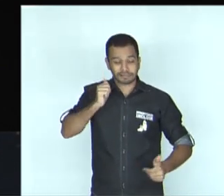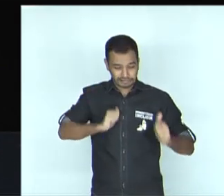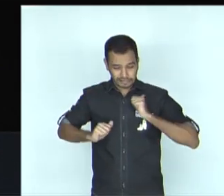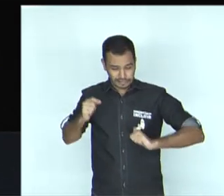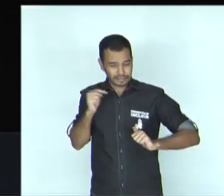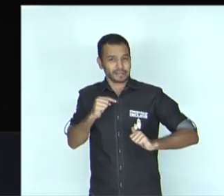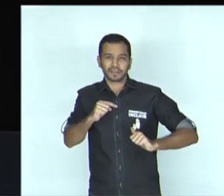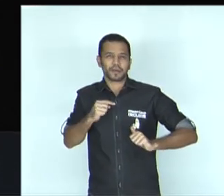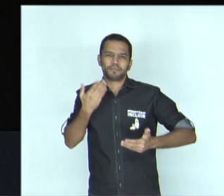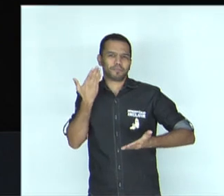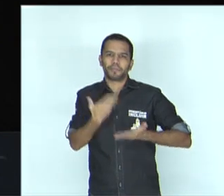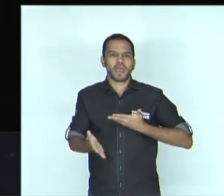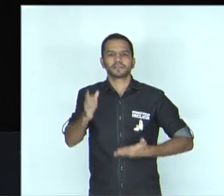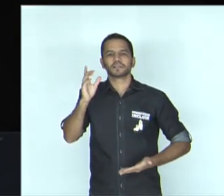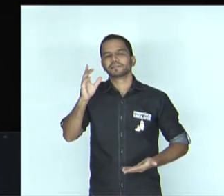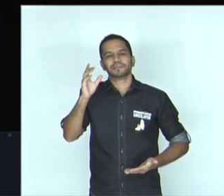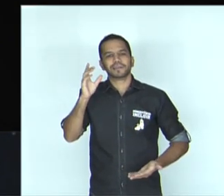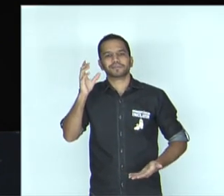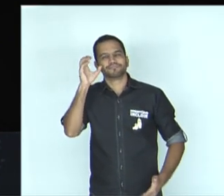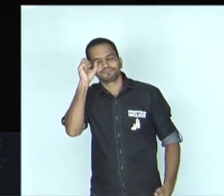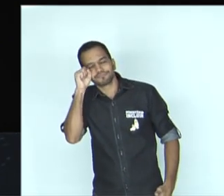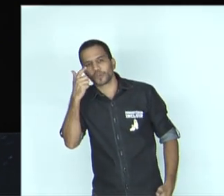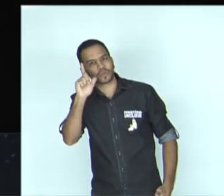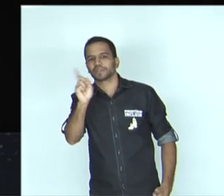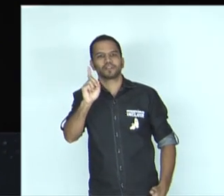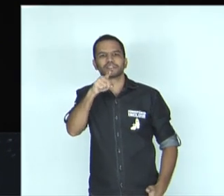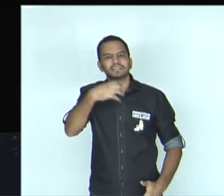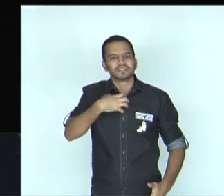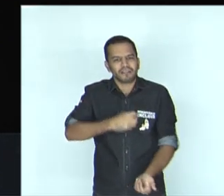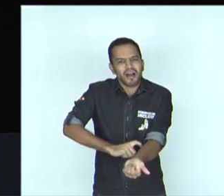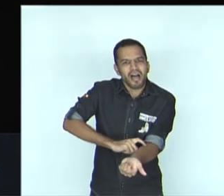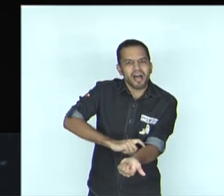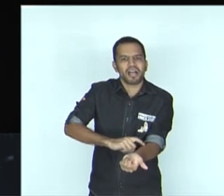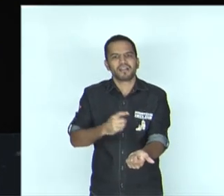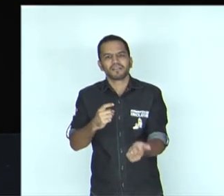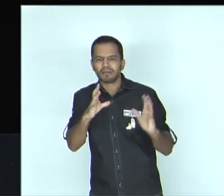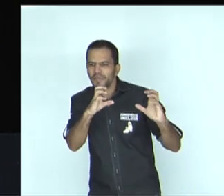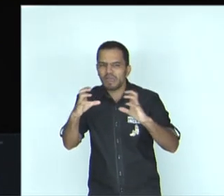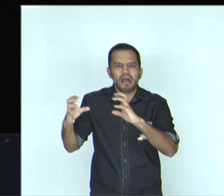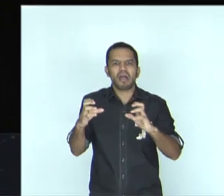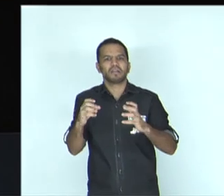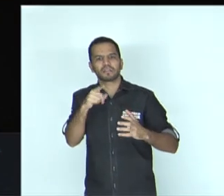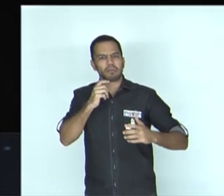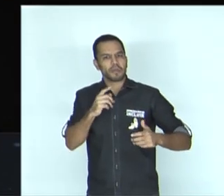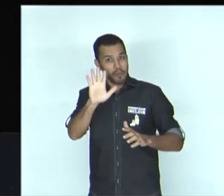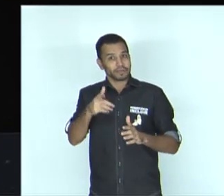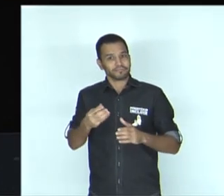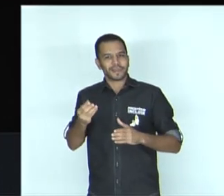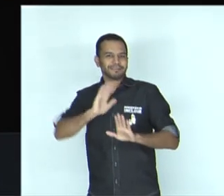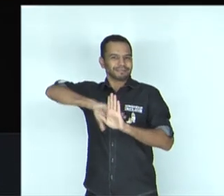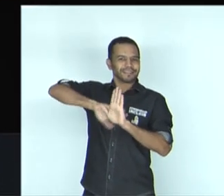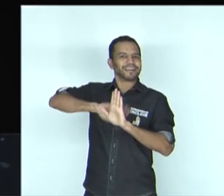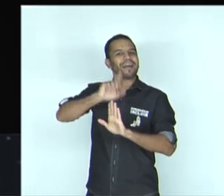perder o sono, essa ansiedade que faz você ficar irritadiço, que faz você brigar com as pessoas, que faz você...